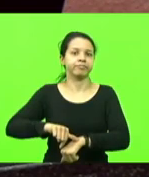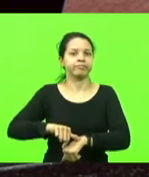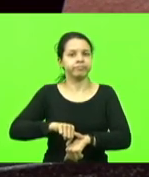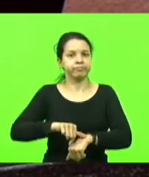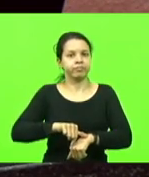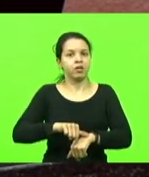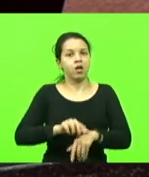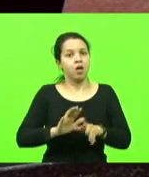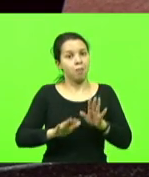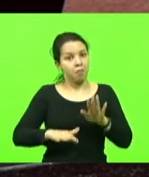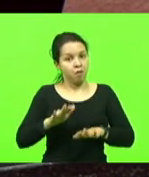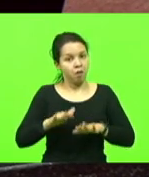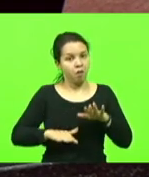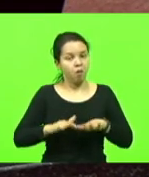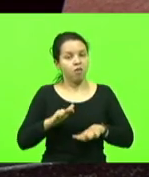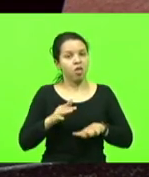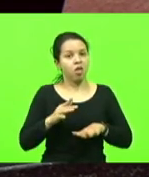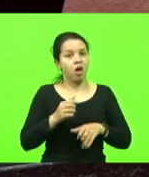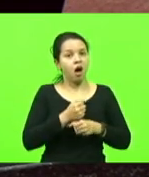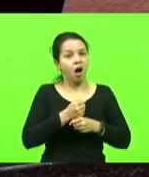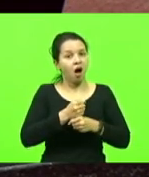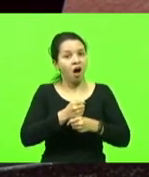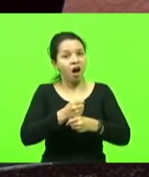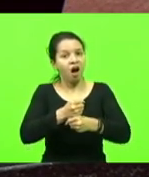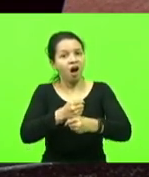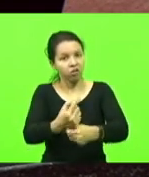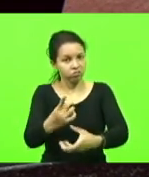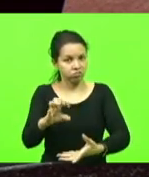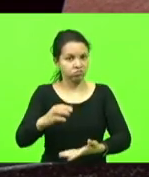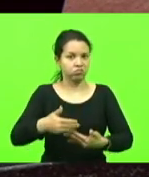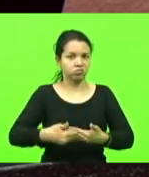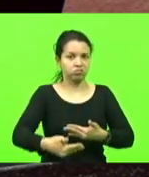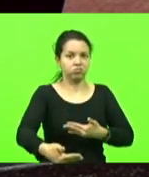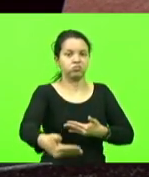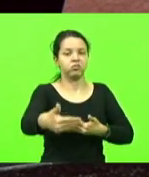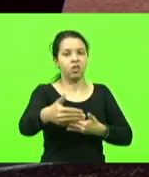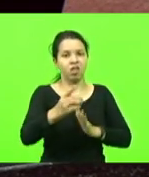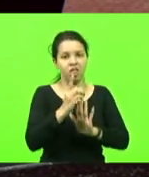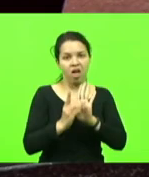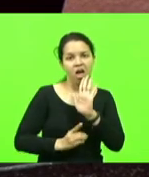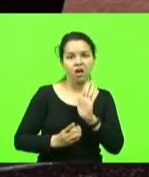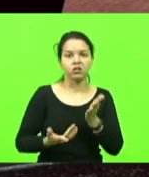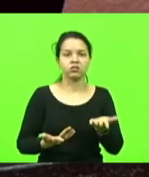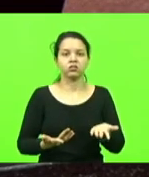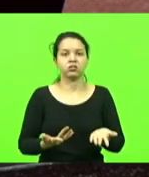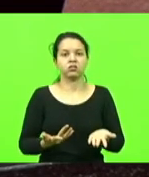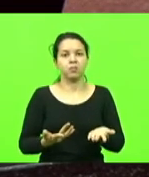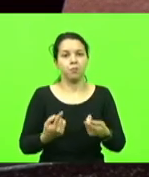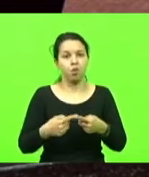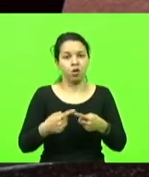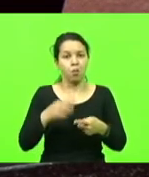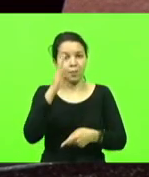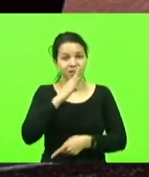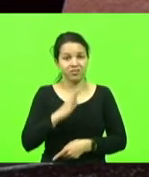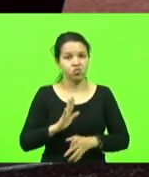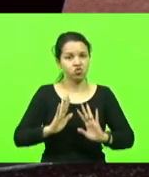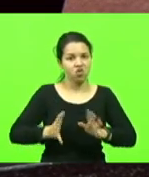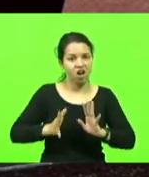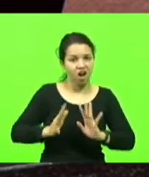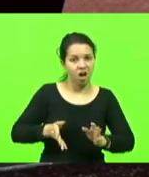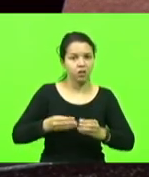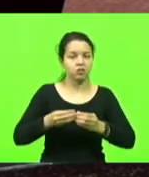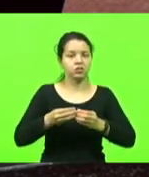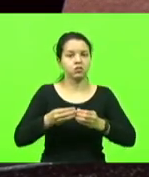talvez décadas, que o Brasil já vem numa deficiência, principalmente no que diz respeito à qualidade